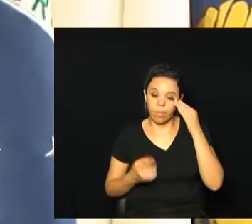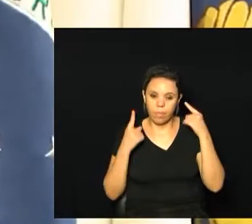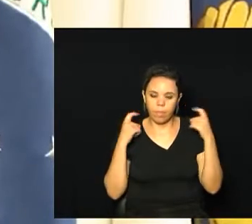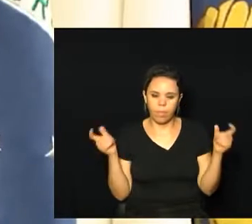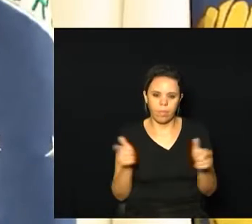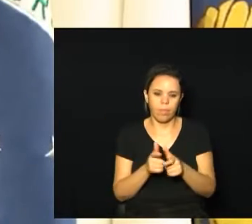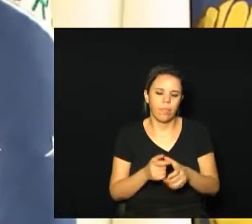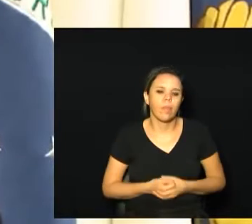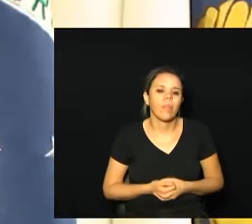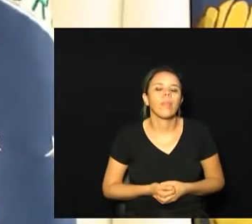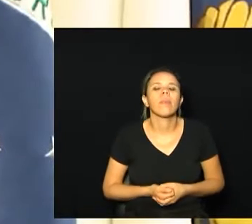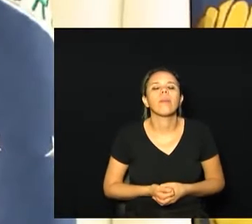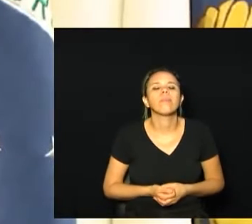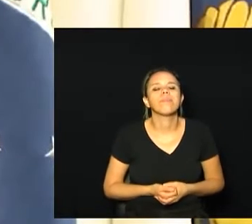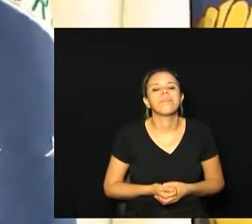barulhento,